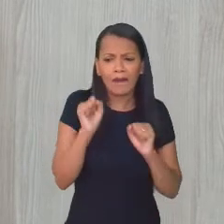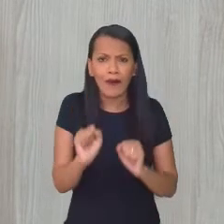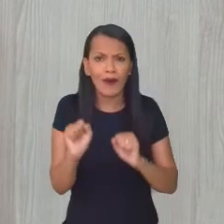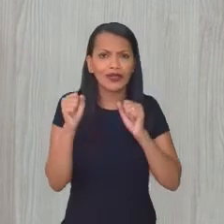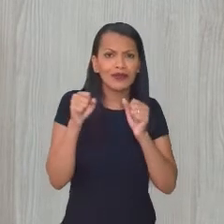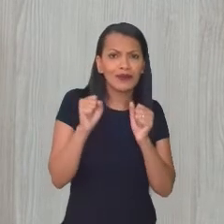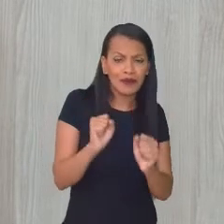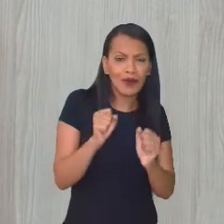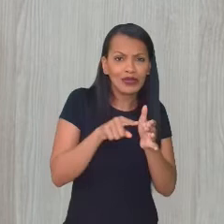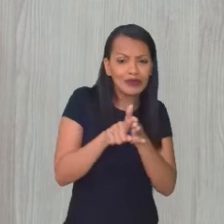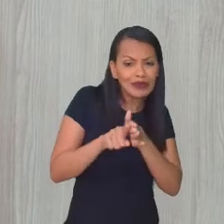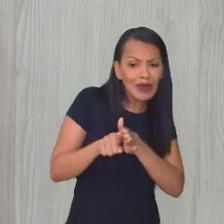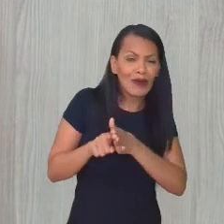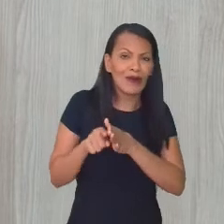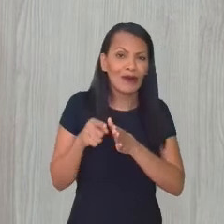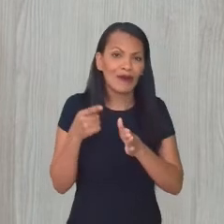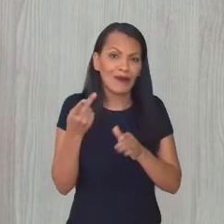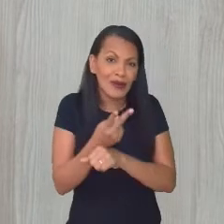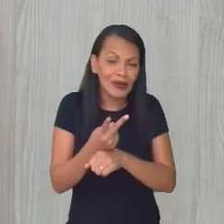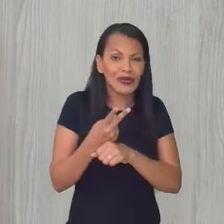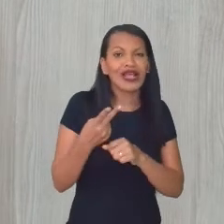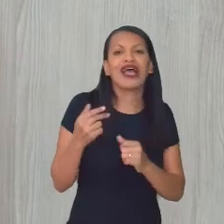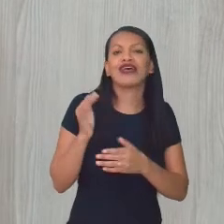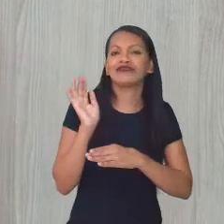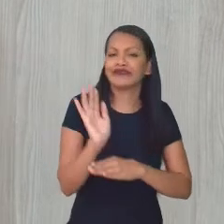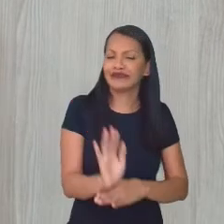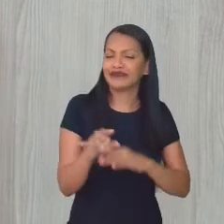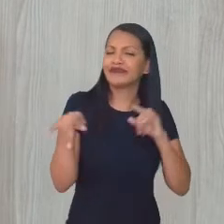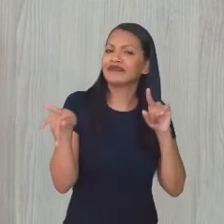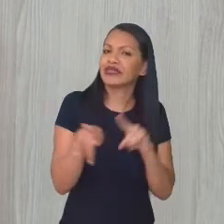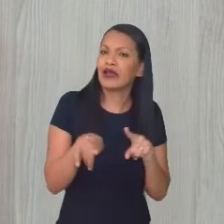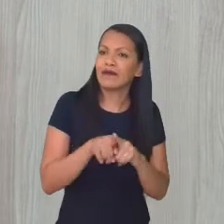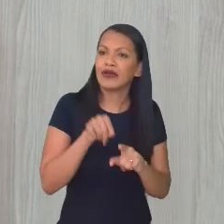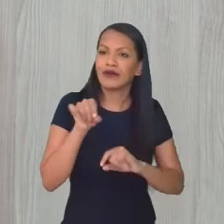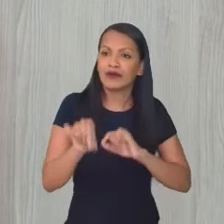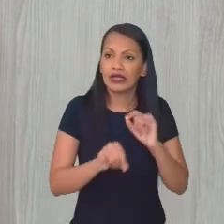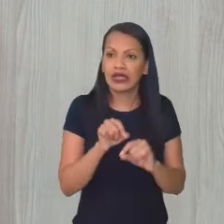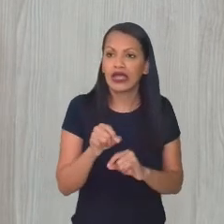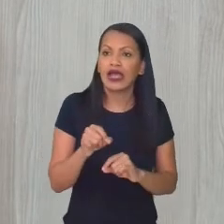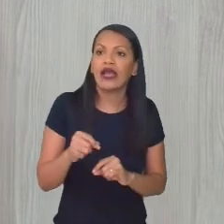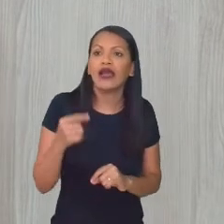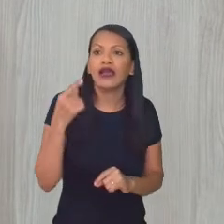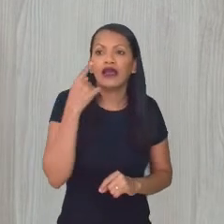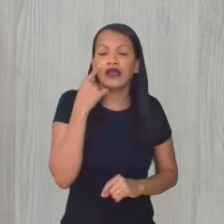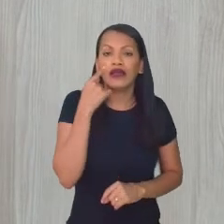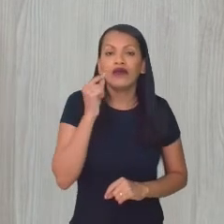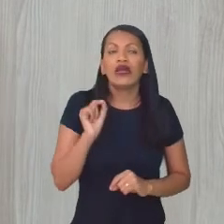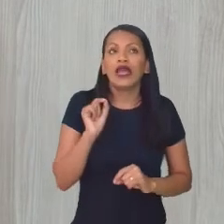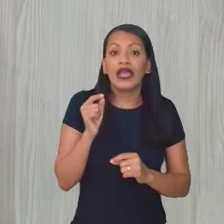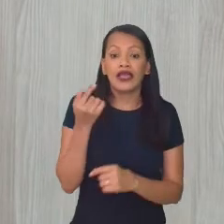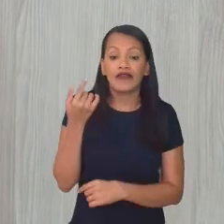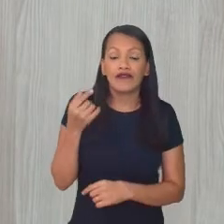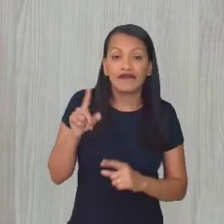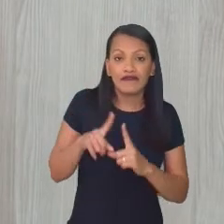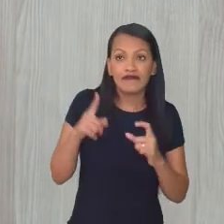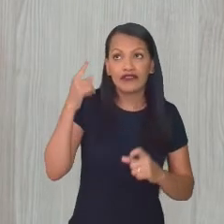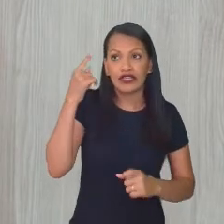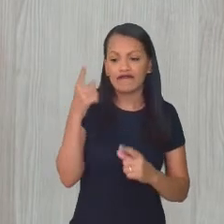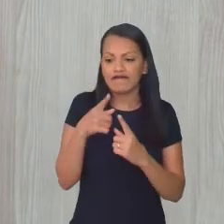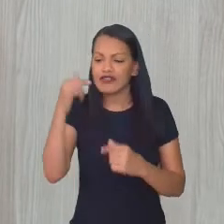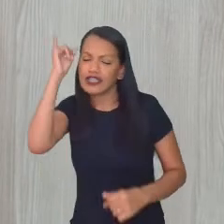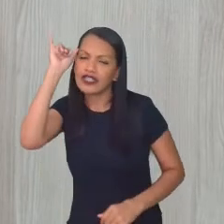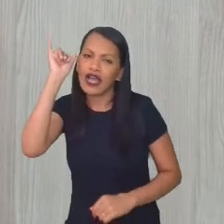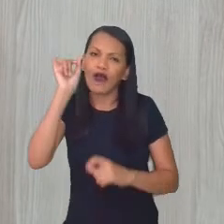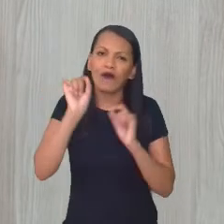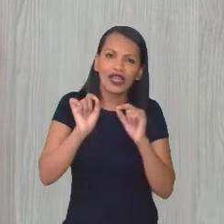procurar ajuda. Também discutimos, pessoal, a questão da prevenção e combate à violência contra a mulher. E aí o